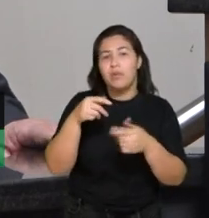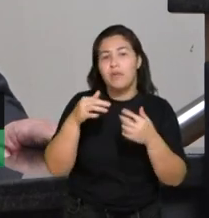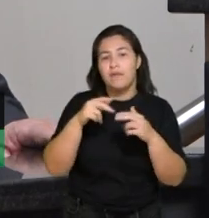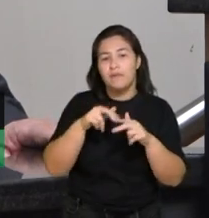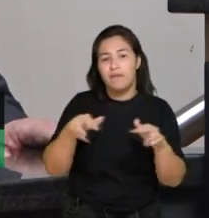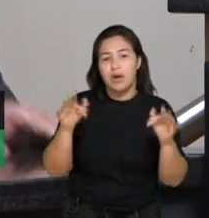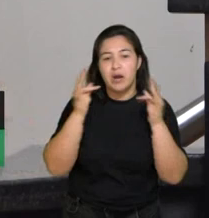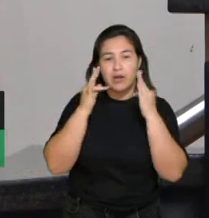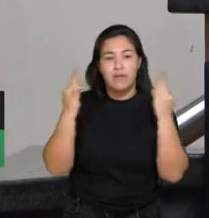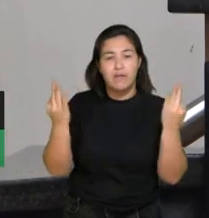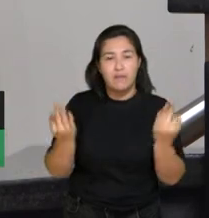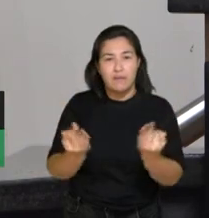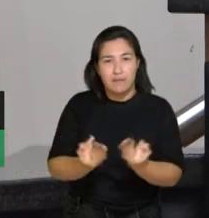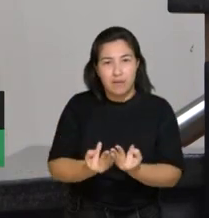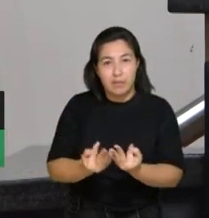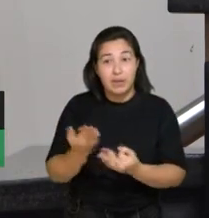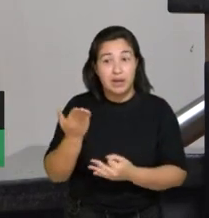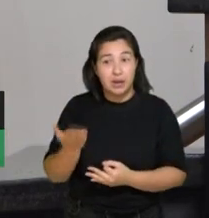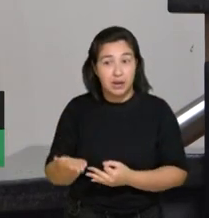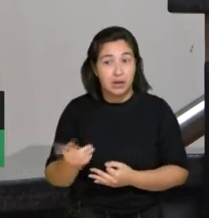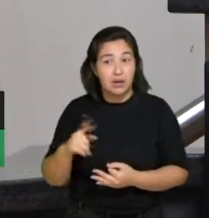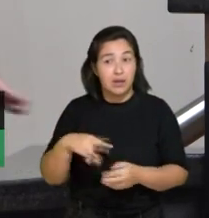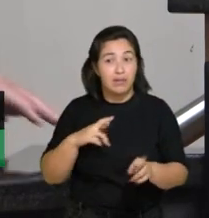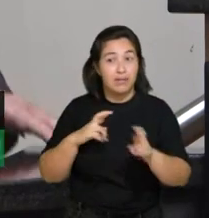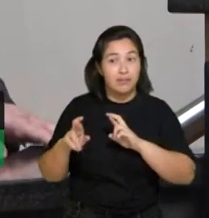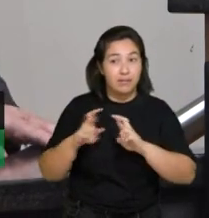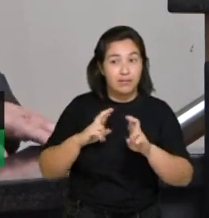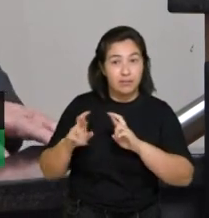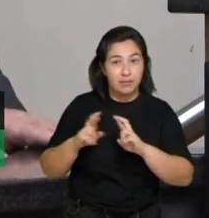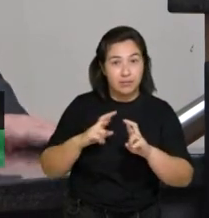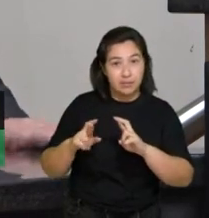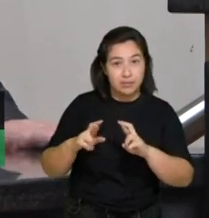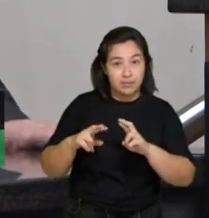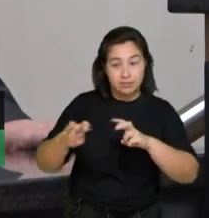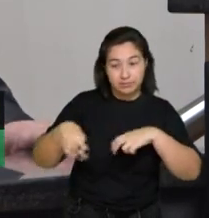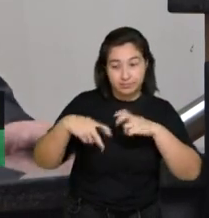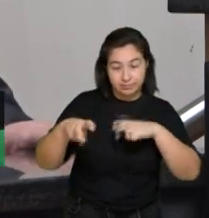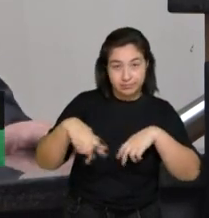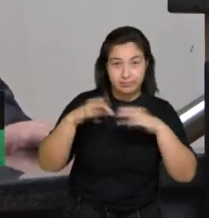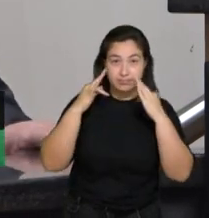famílias ligadas e relacionadas à Agricultura